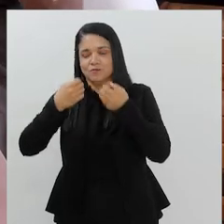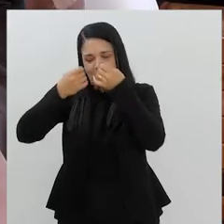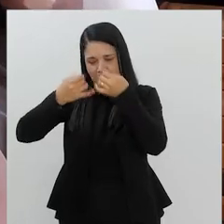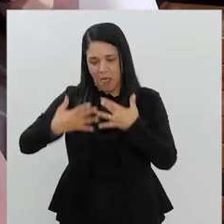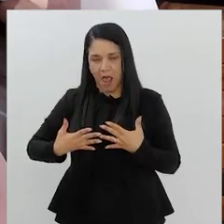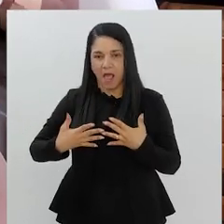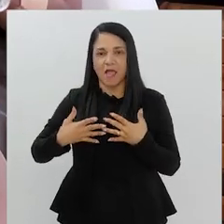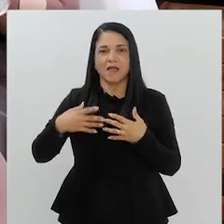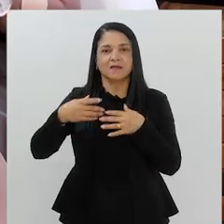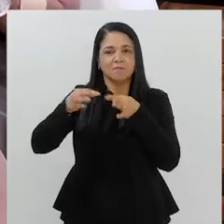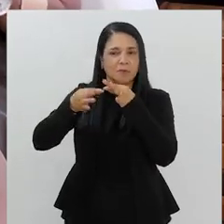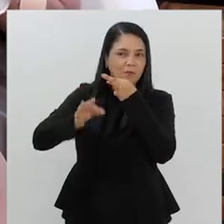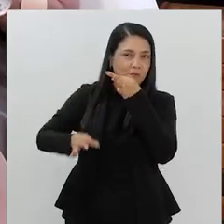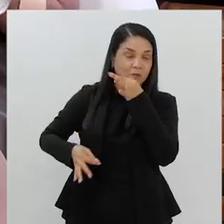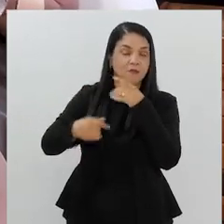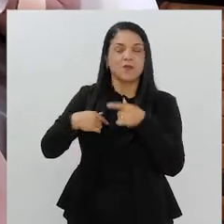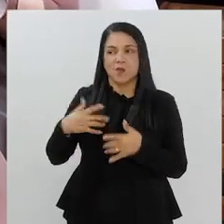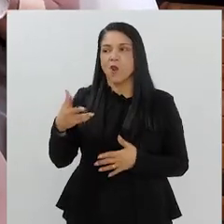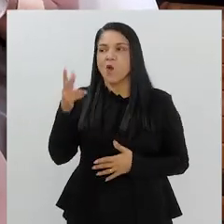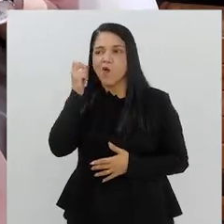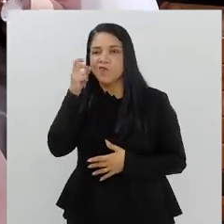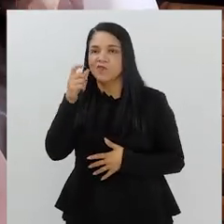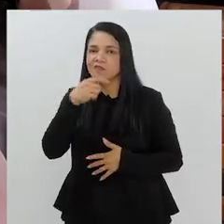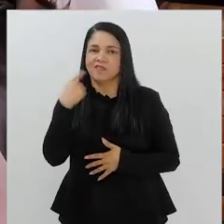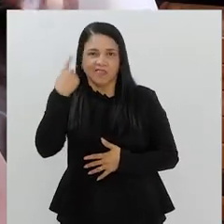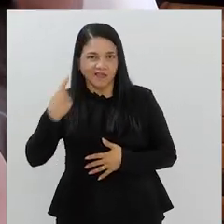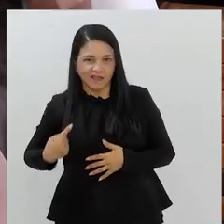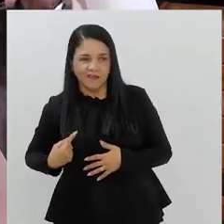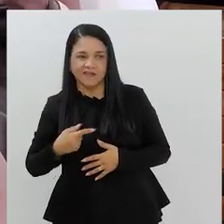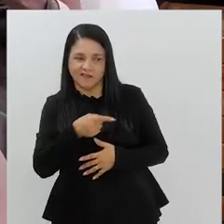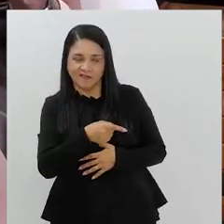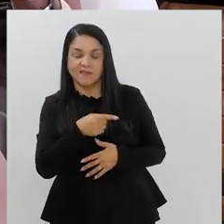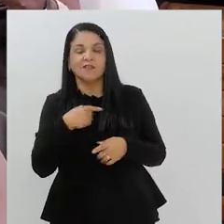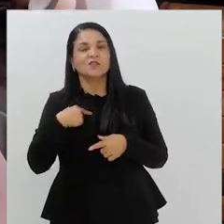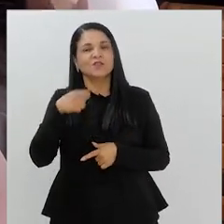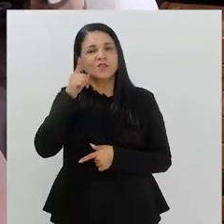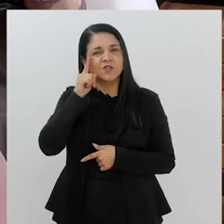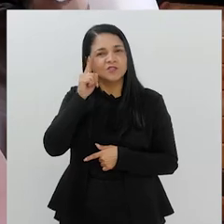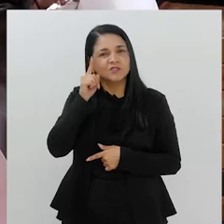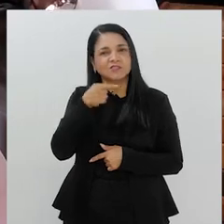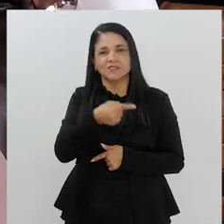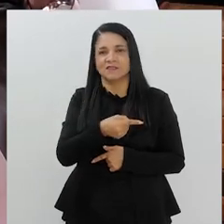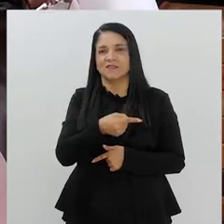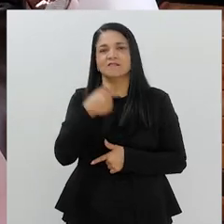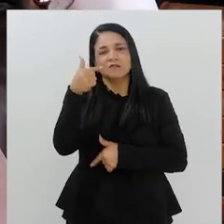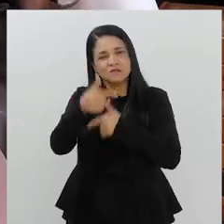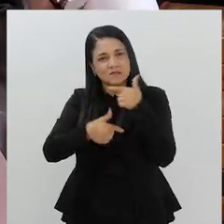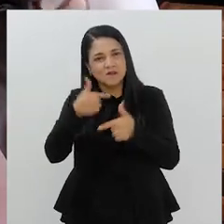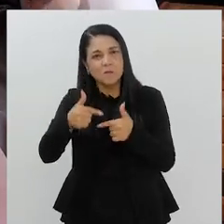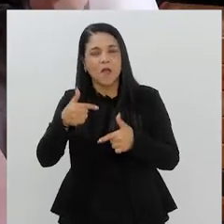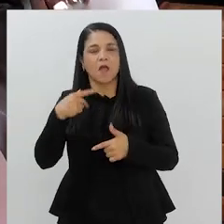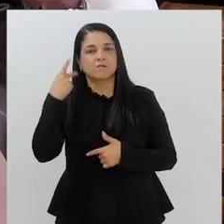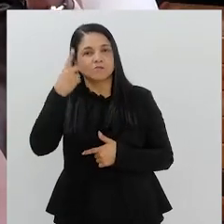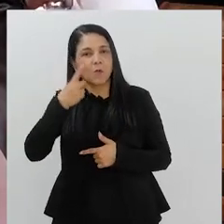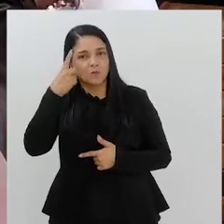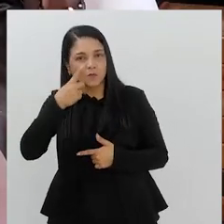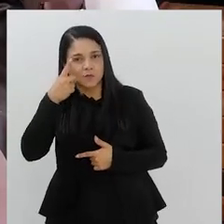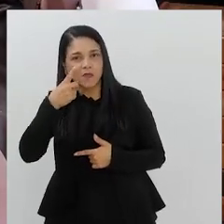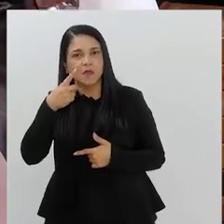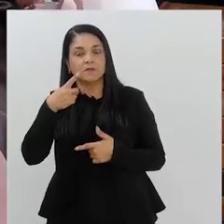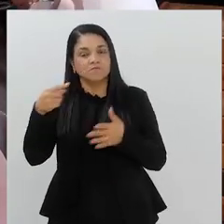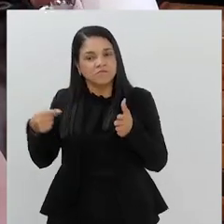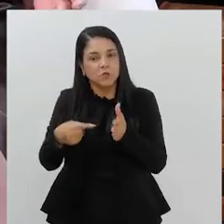porque eu quero também ouvir Dani né porque aqui na ela deve lidar inclusive no dia a dia né na sua no seu trabalho